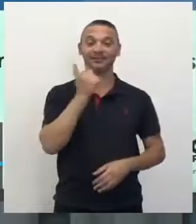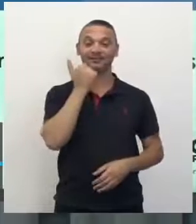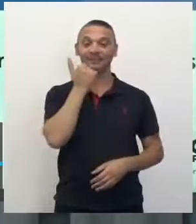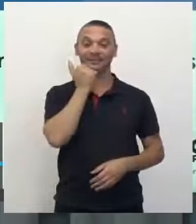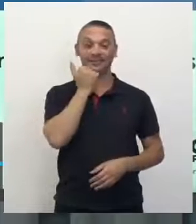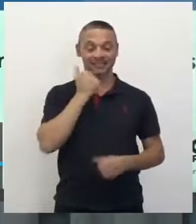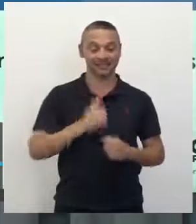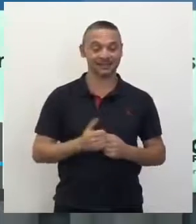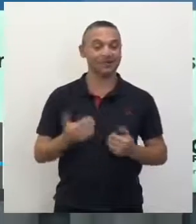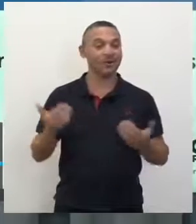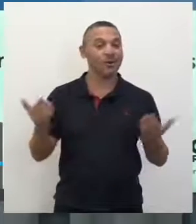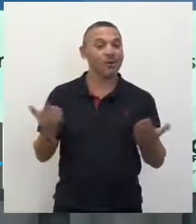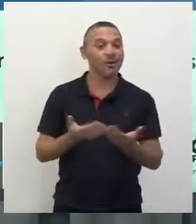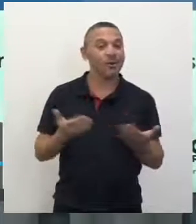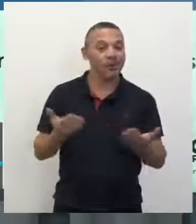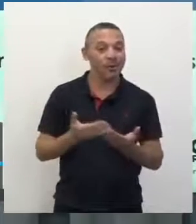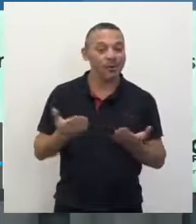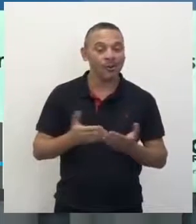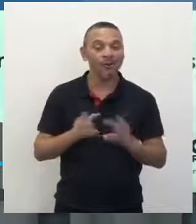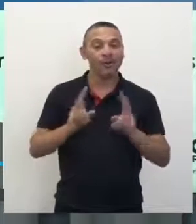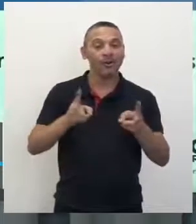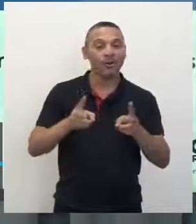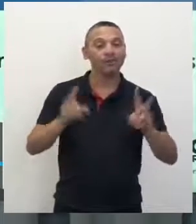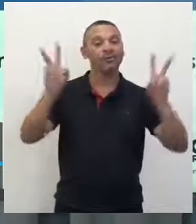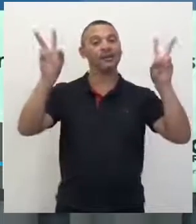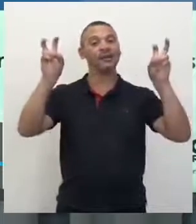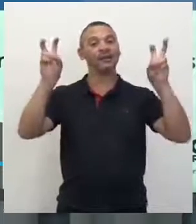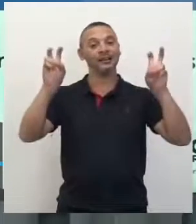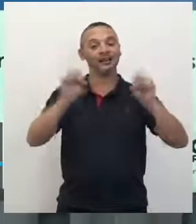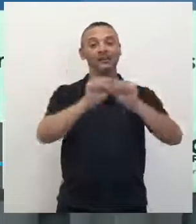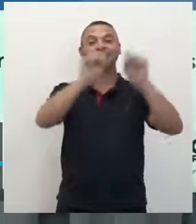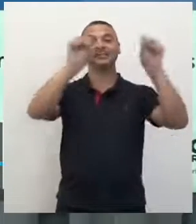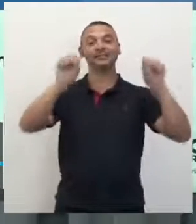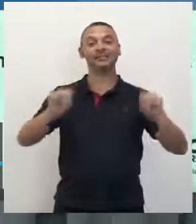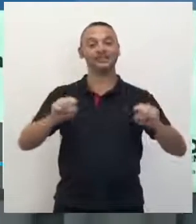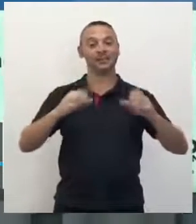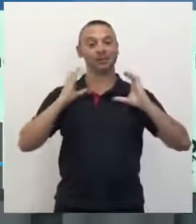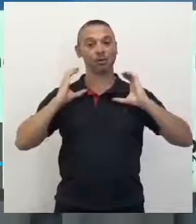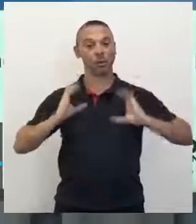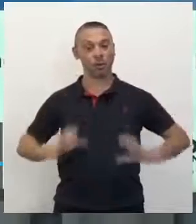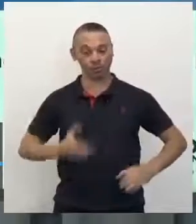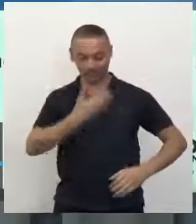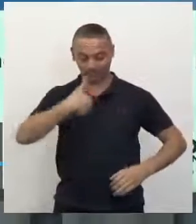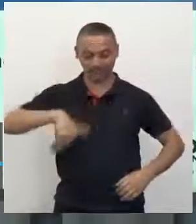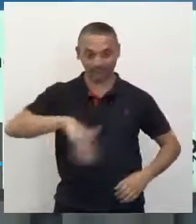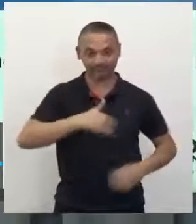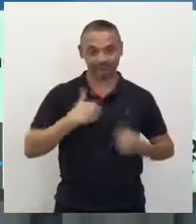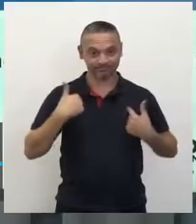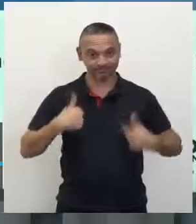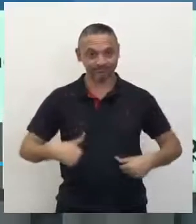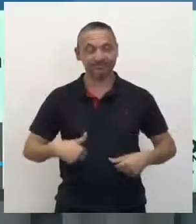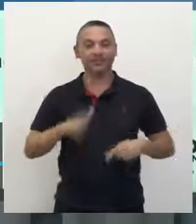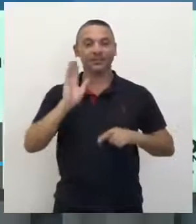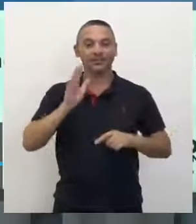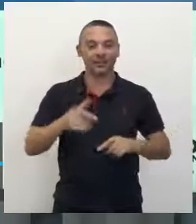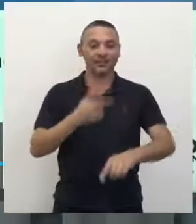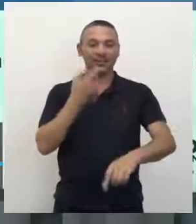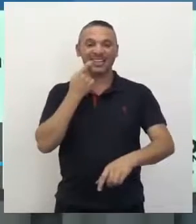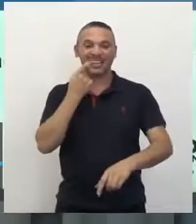ciências. Hoje, a gente vai continuar falando aí dos sistemas do corpo. A gente já falou do sistema esquelético,